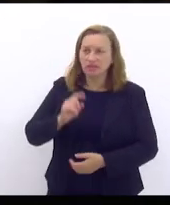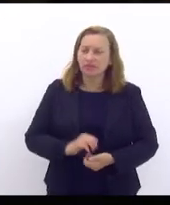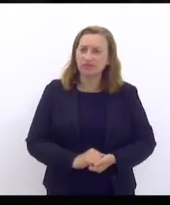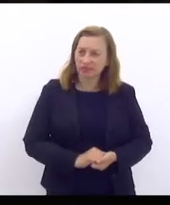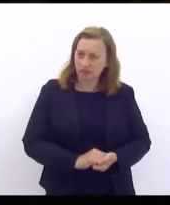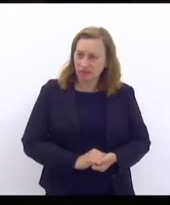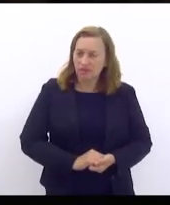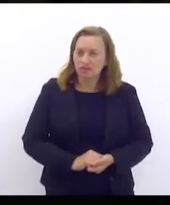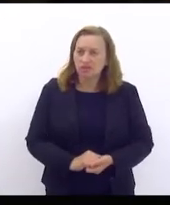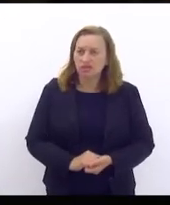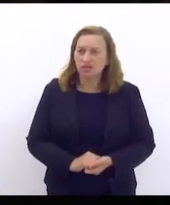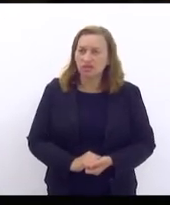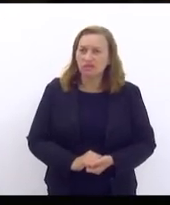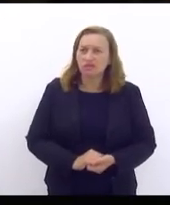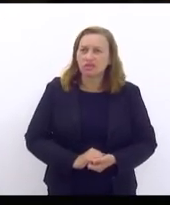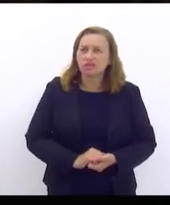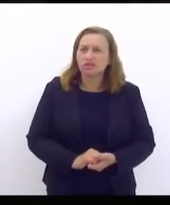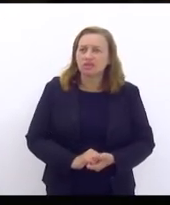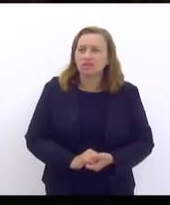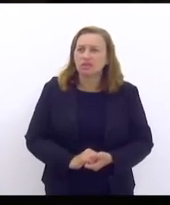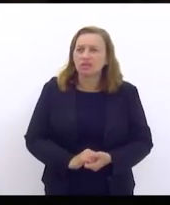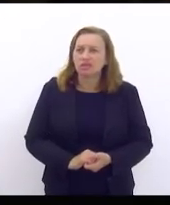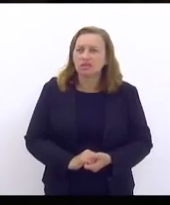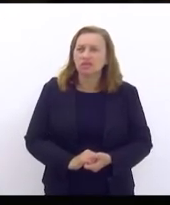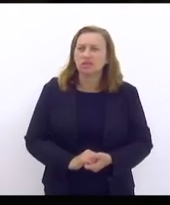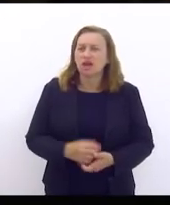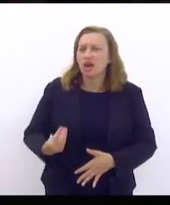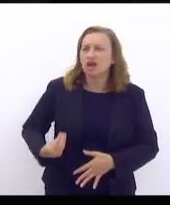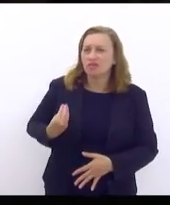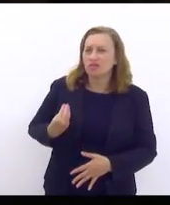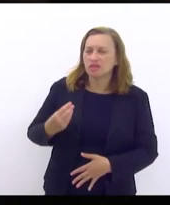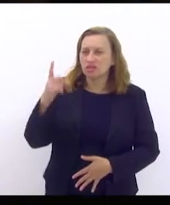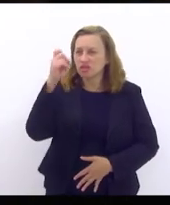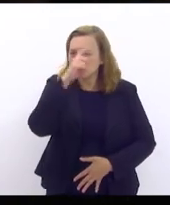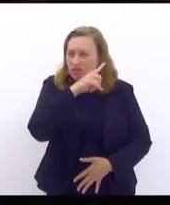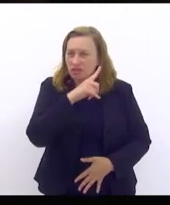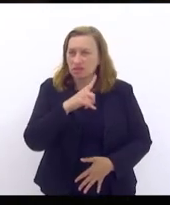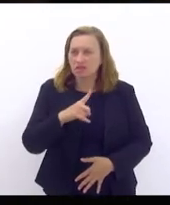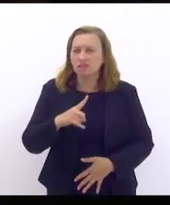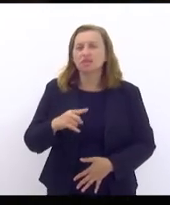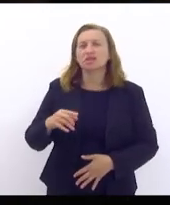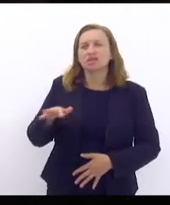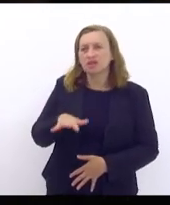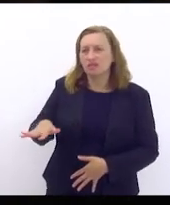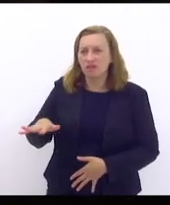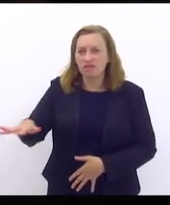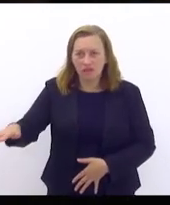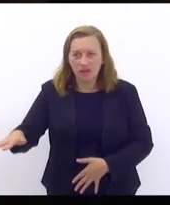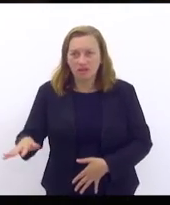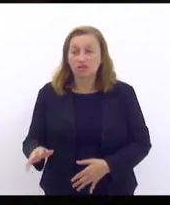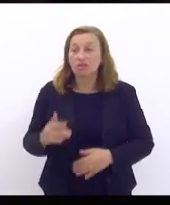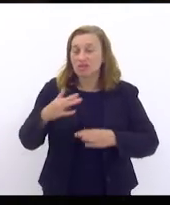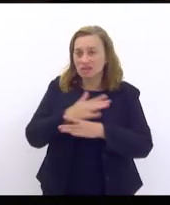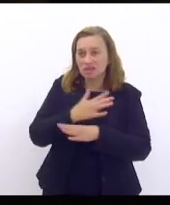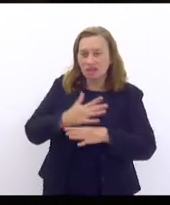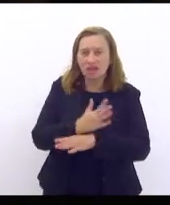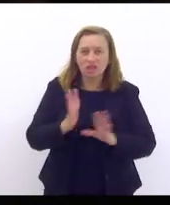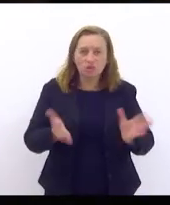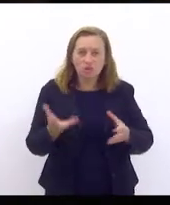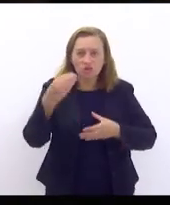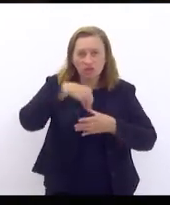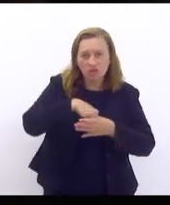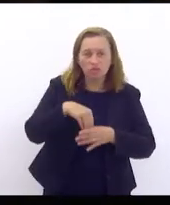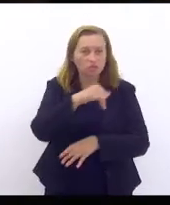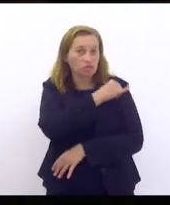fecham supermercados, que fecham a vida pungente dentro das favelas e periferias, que são cidades hoje dentro do Rio de